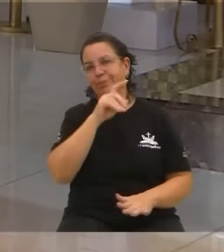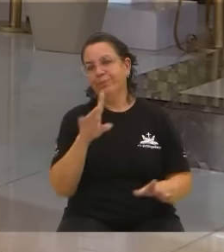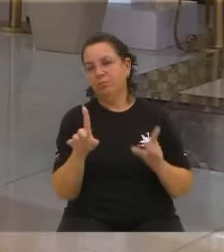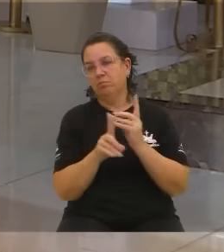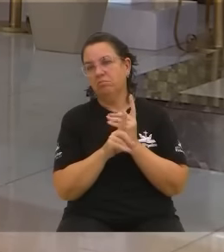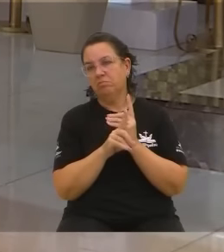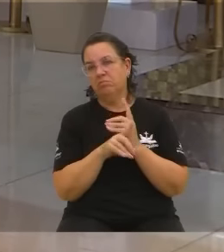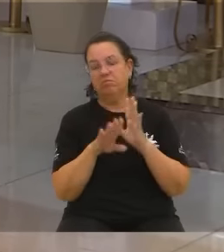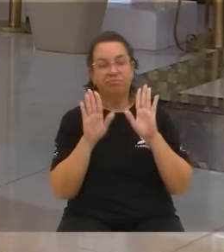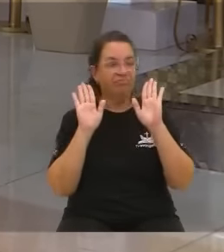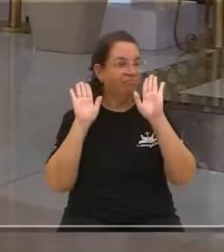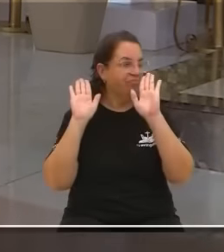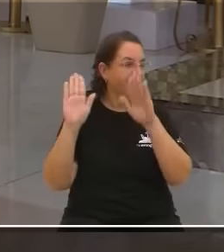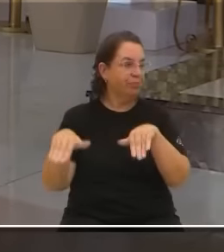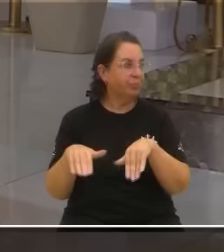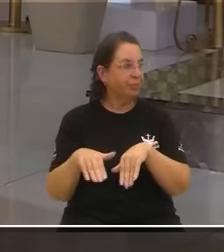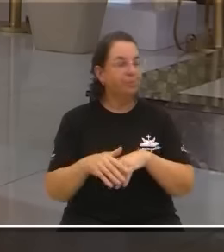dificuldade,